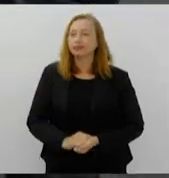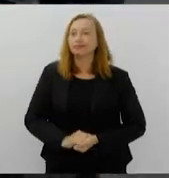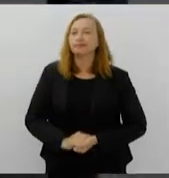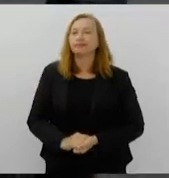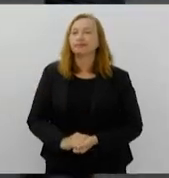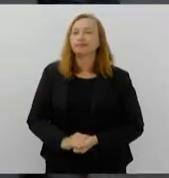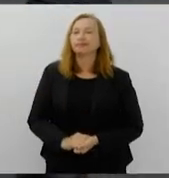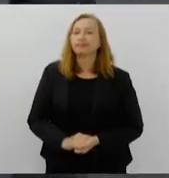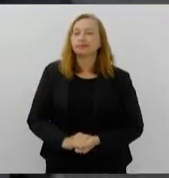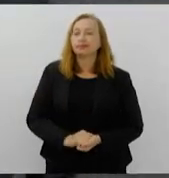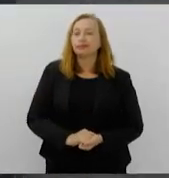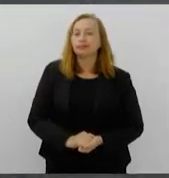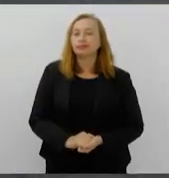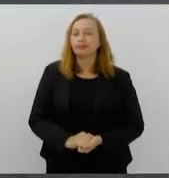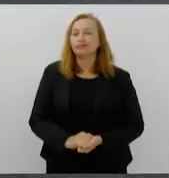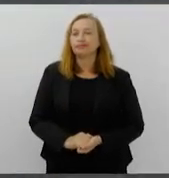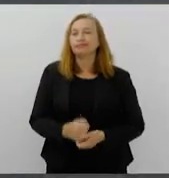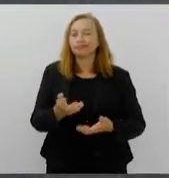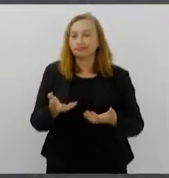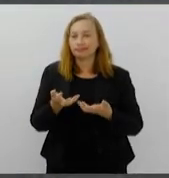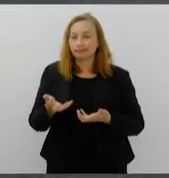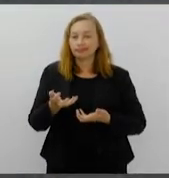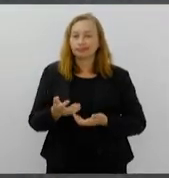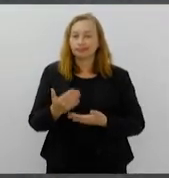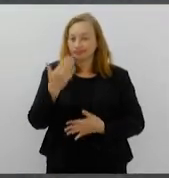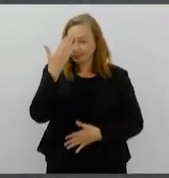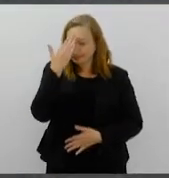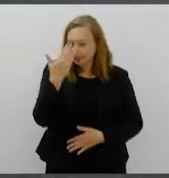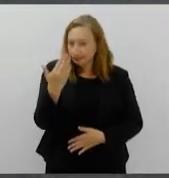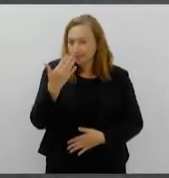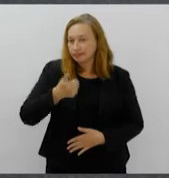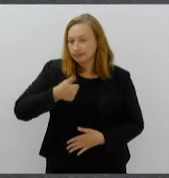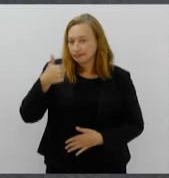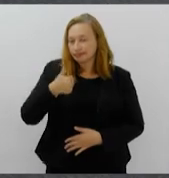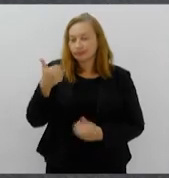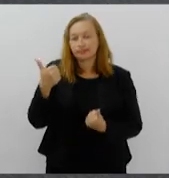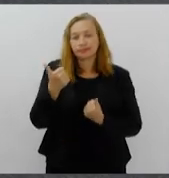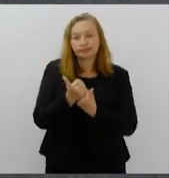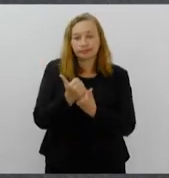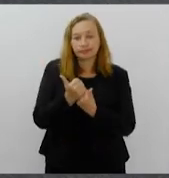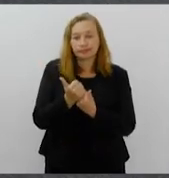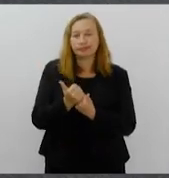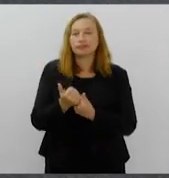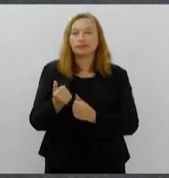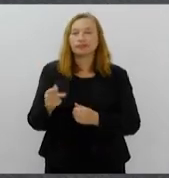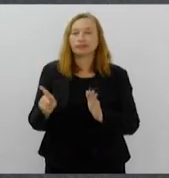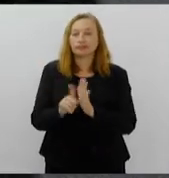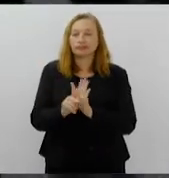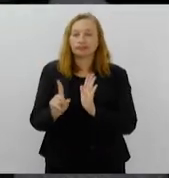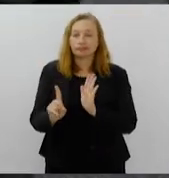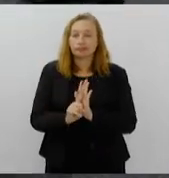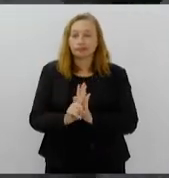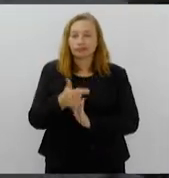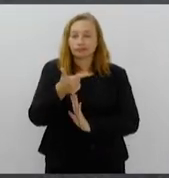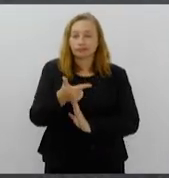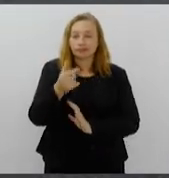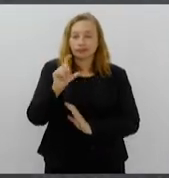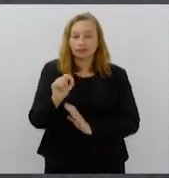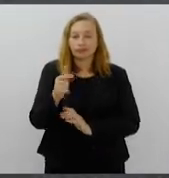de voto. Presidente, queria agradecer primeiro o apoio dos pares ao projeto de lei número